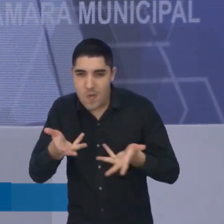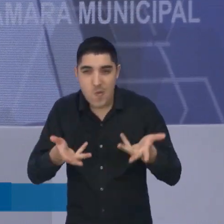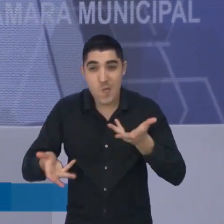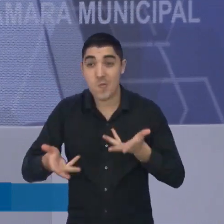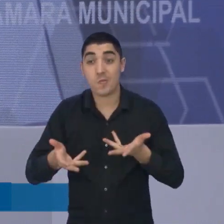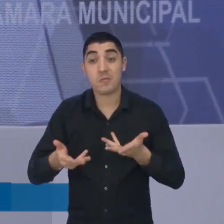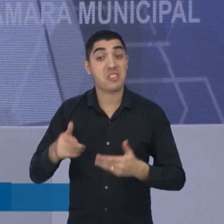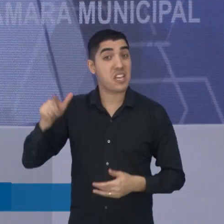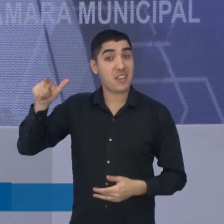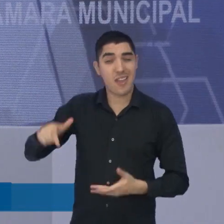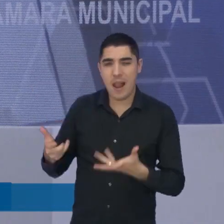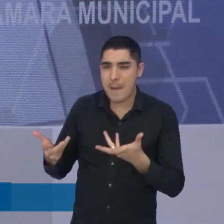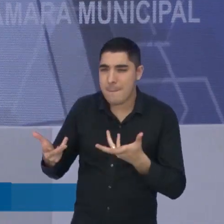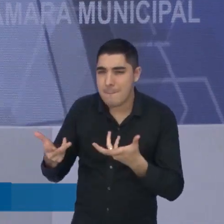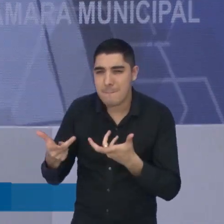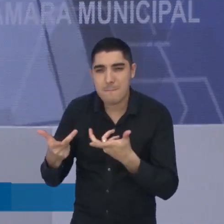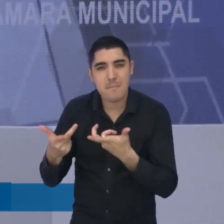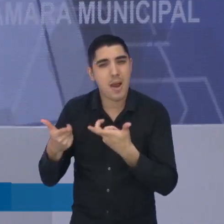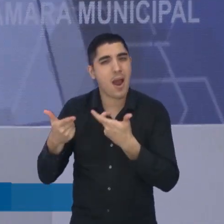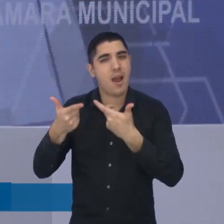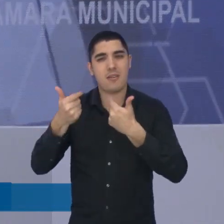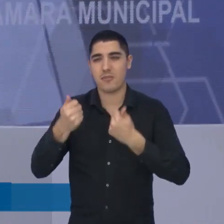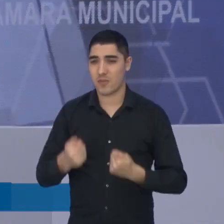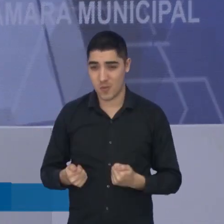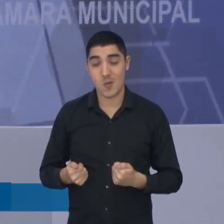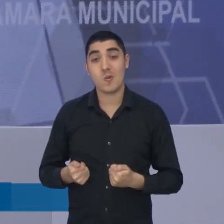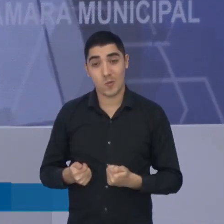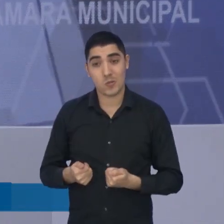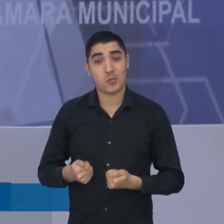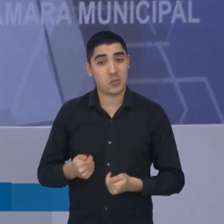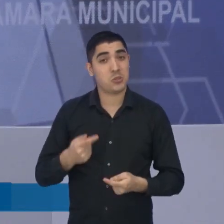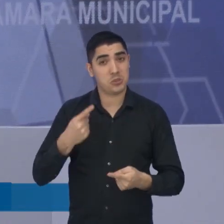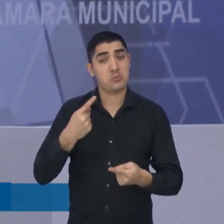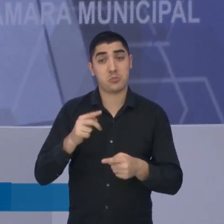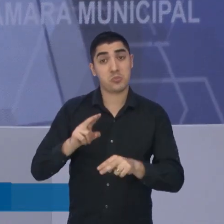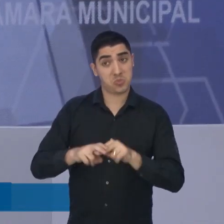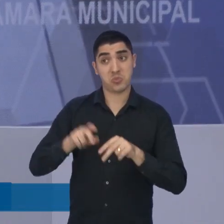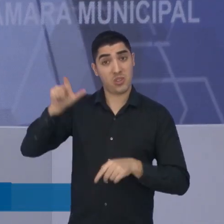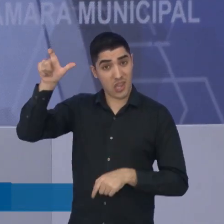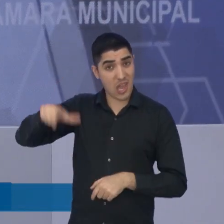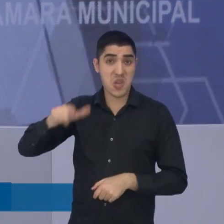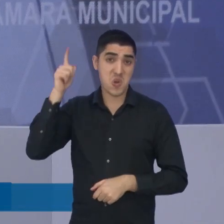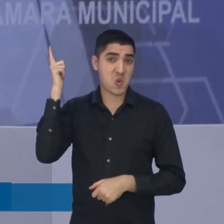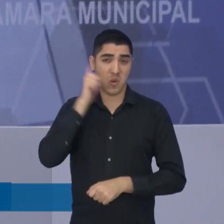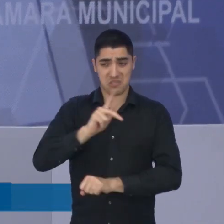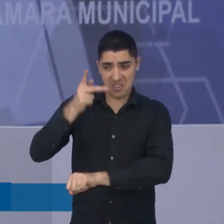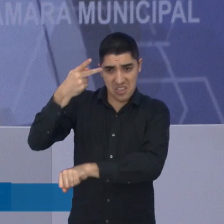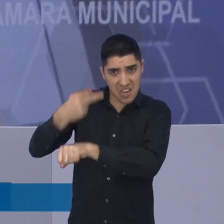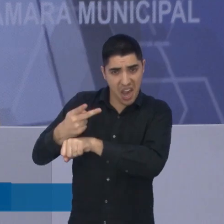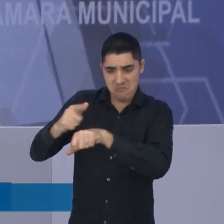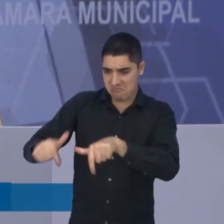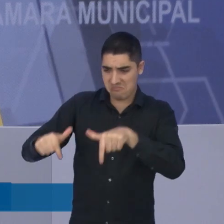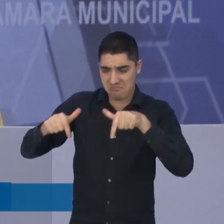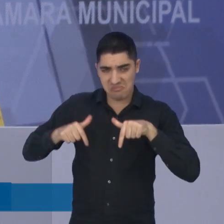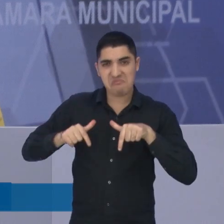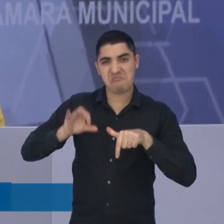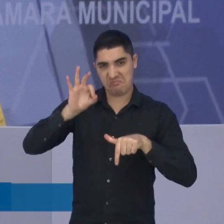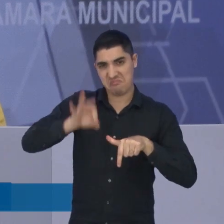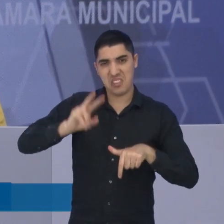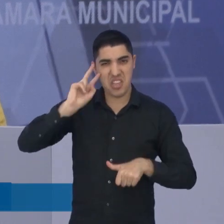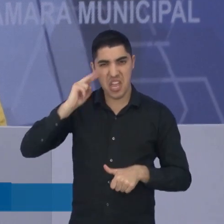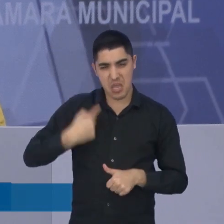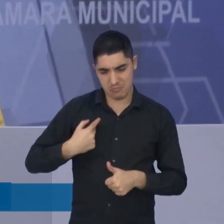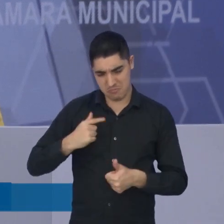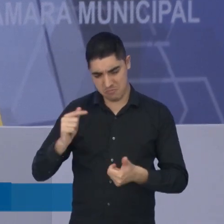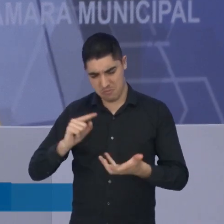tão fabulosa que, óbvio que ele ganhou esses prêmios com muito reconhecimento. E